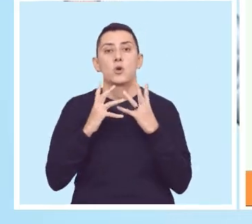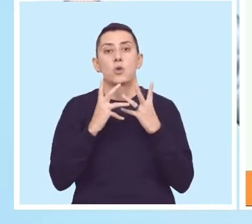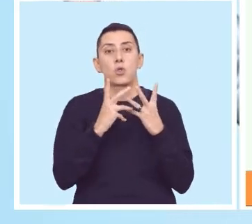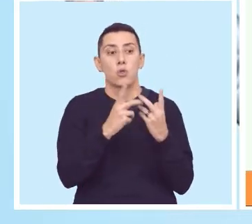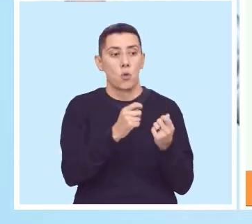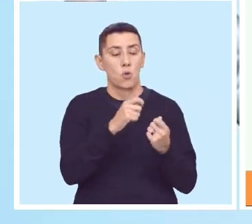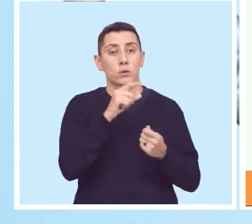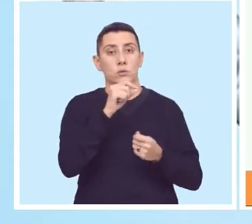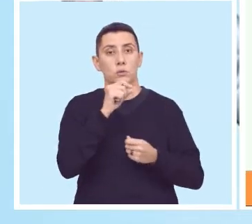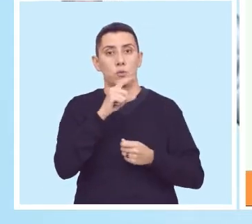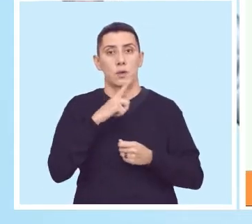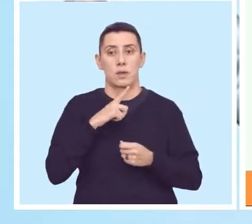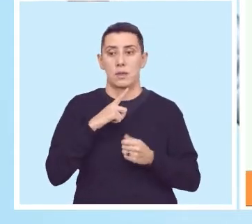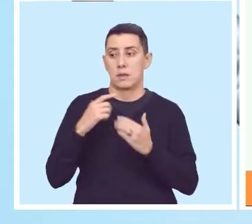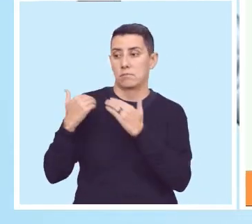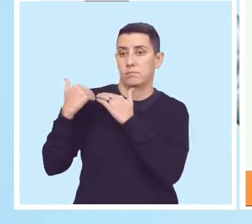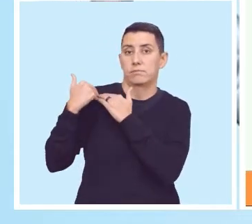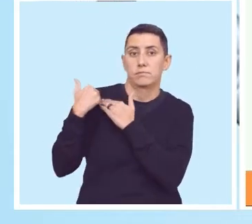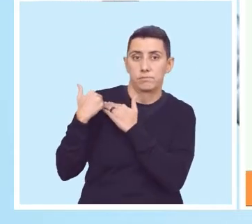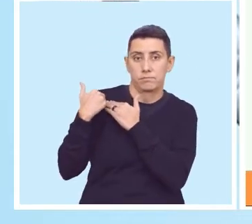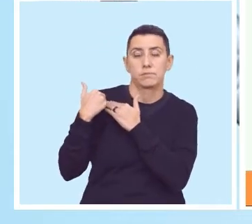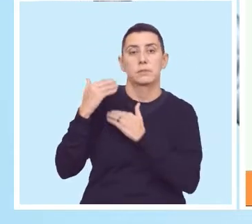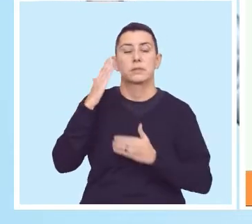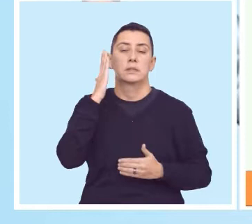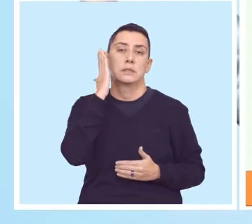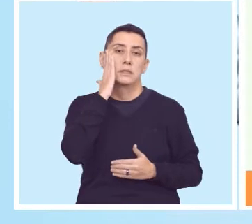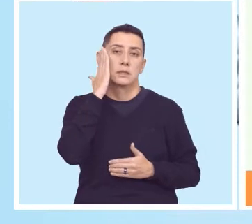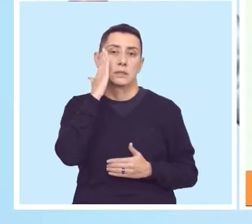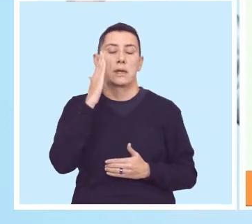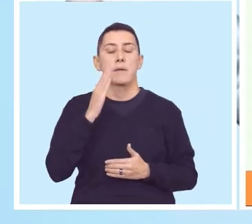naquela missão ali nós temos vinculadas